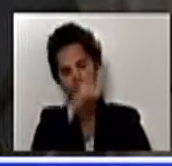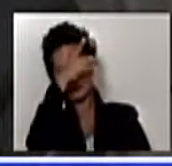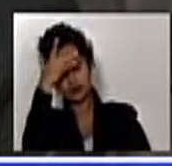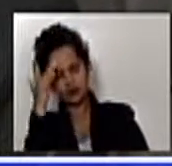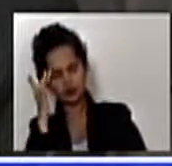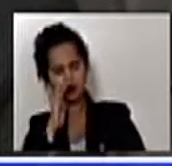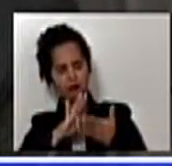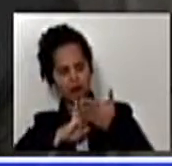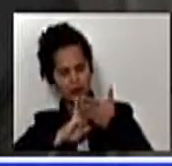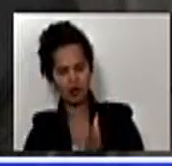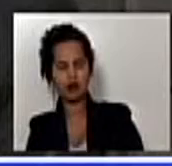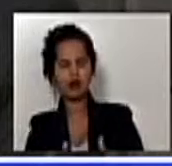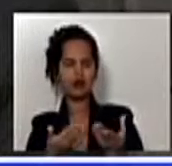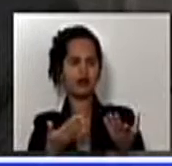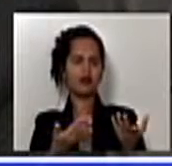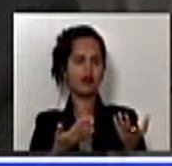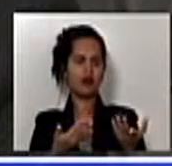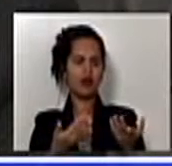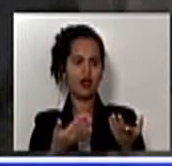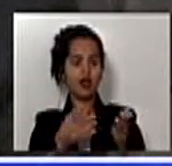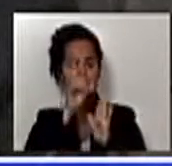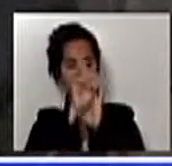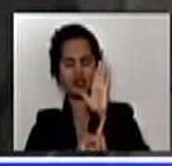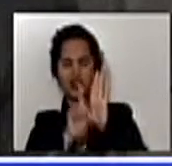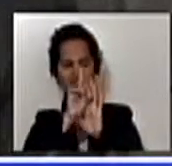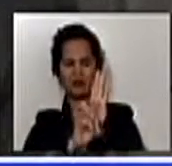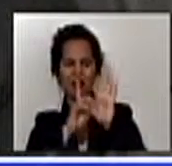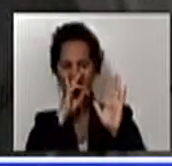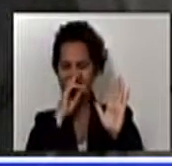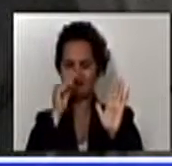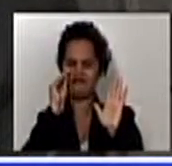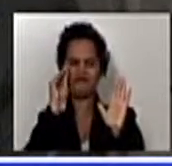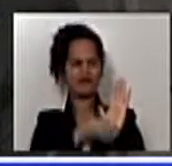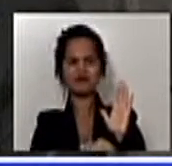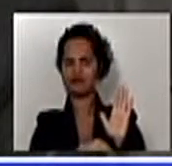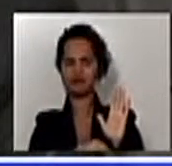espezinhado nas suas garantias constitucionais, não tem a que recorrer,